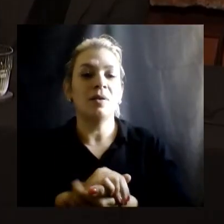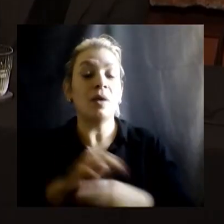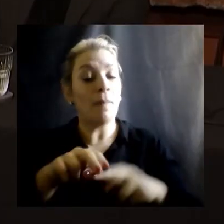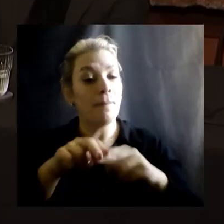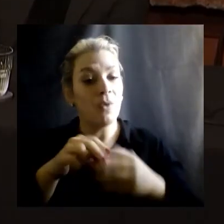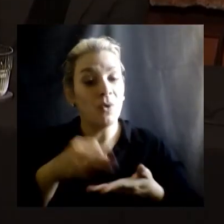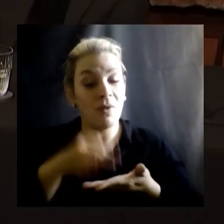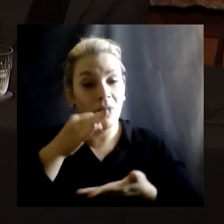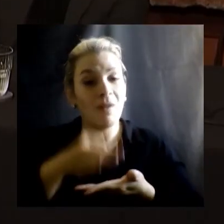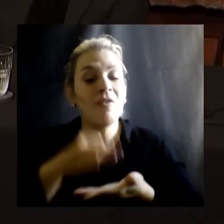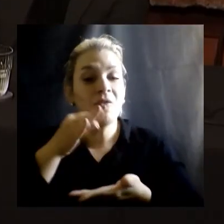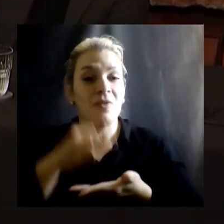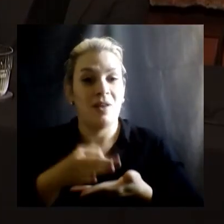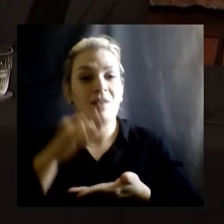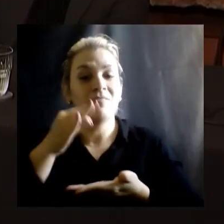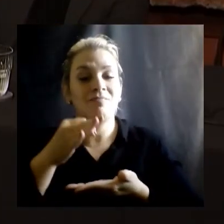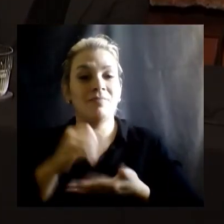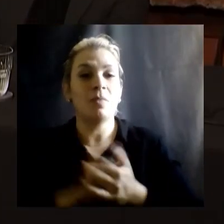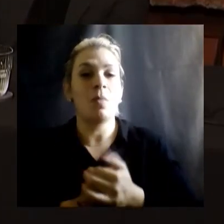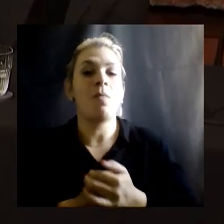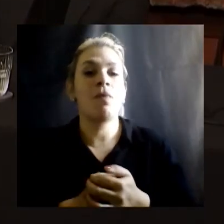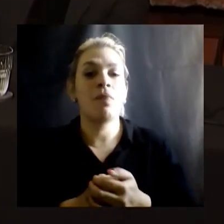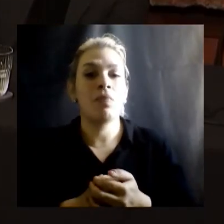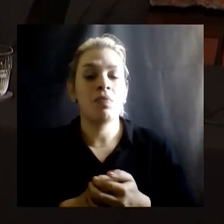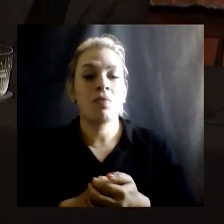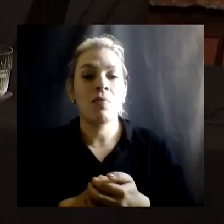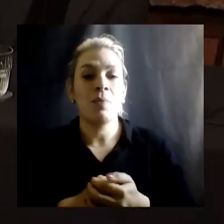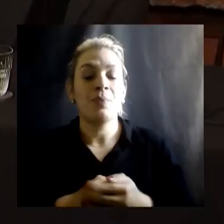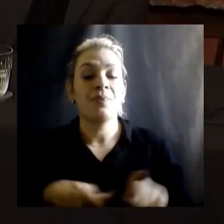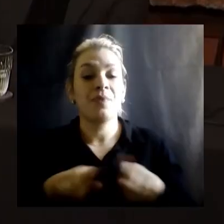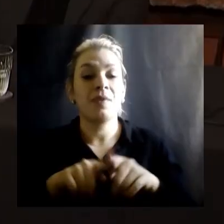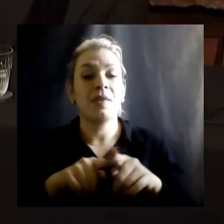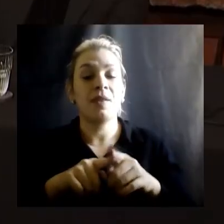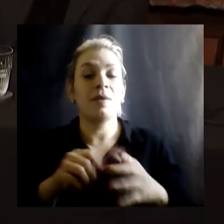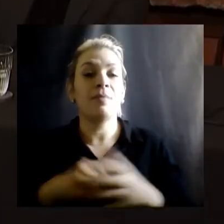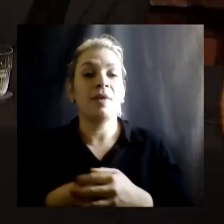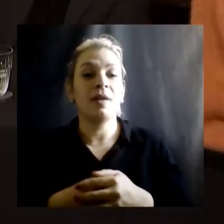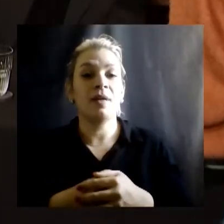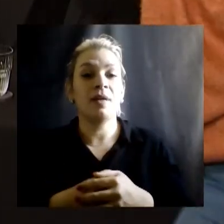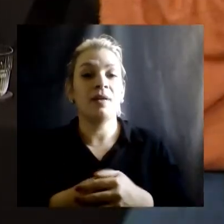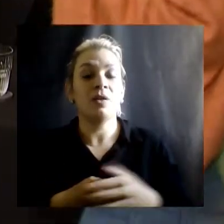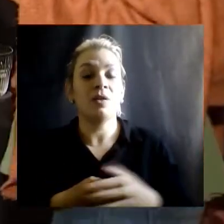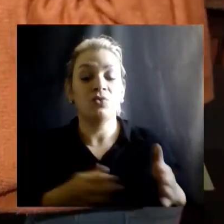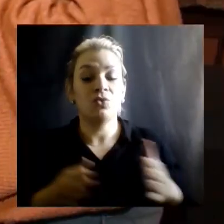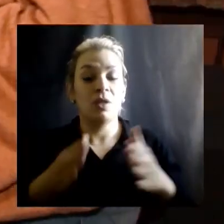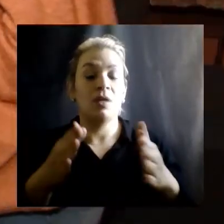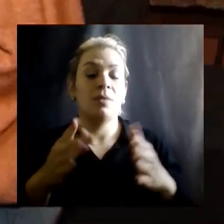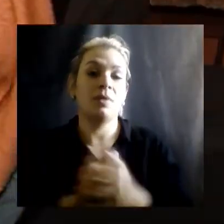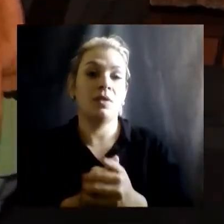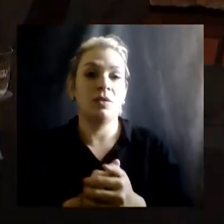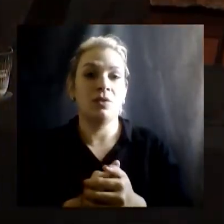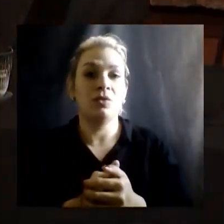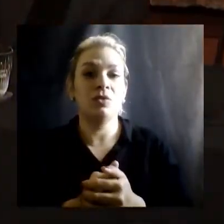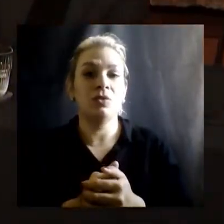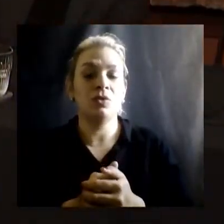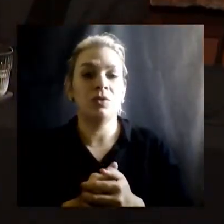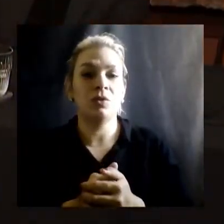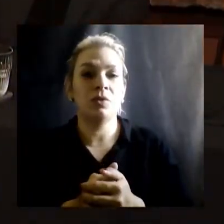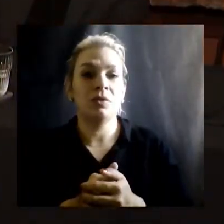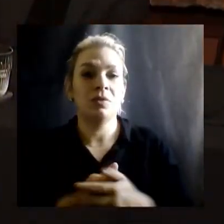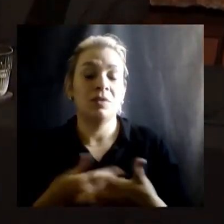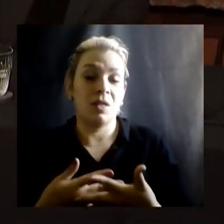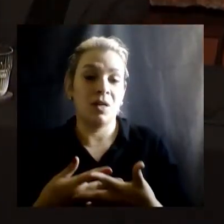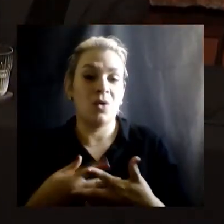ferrovia, que veio também com a força econômica do café. E então, diante de tudo isso, a gente